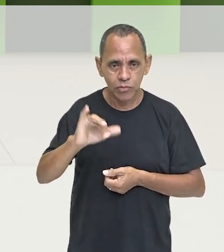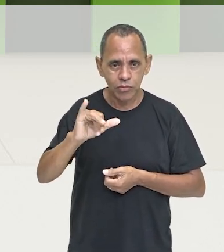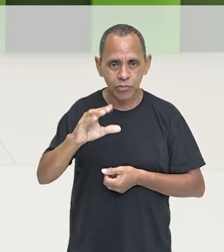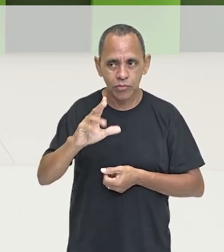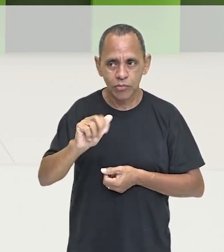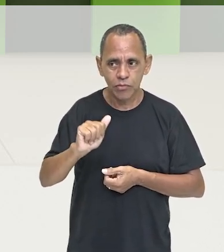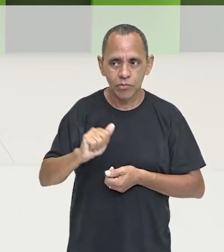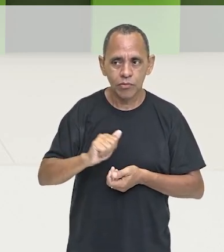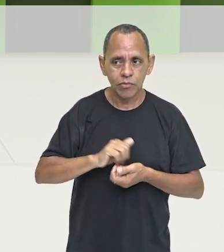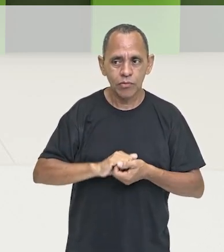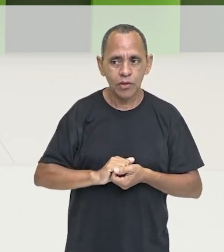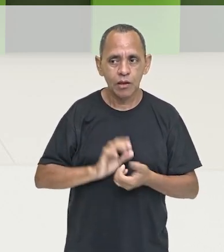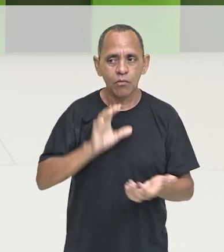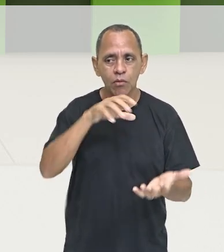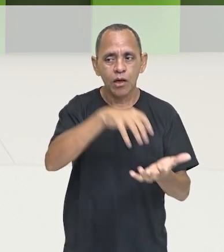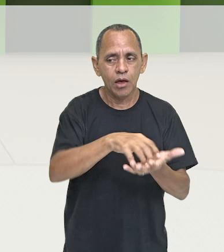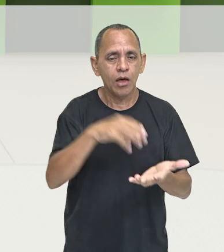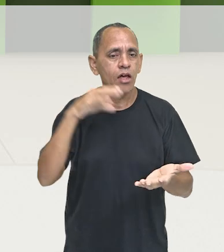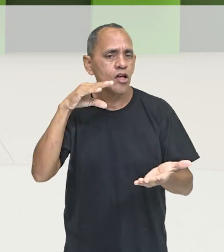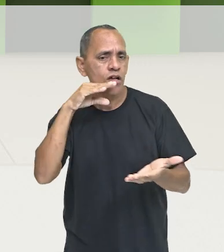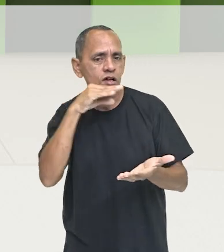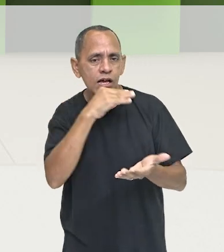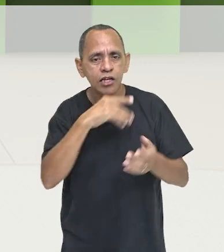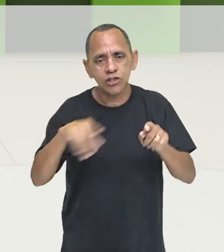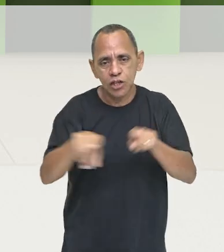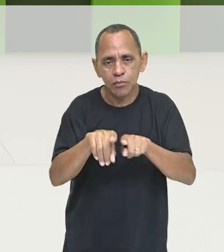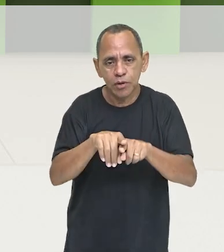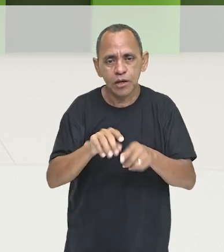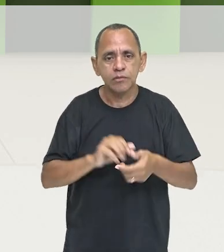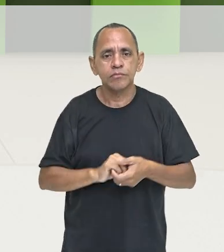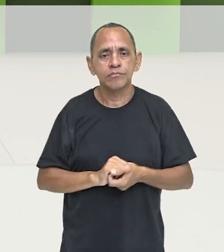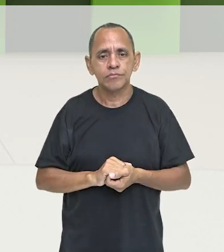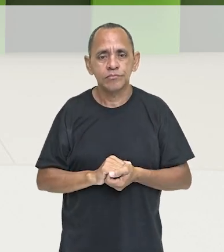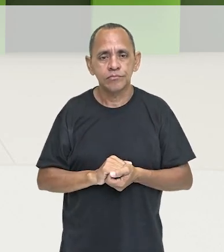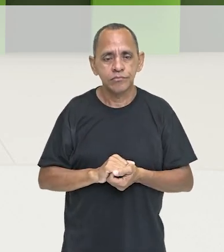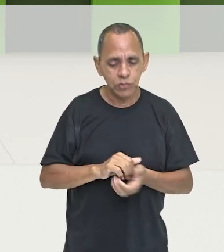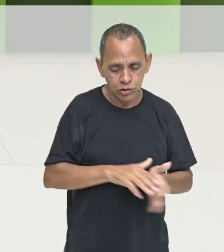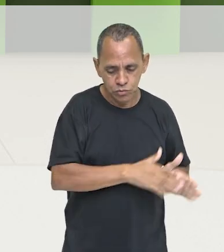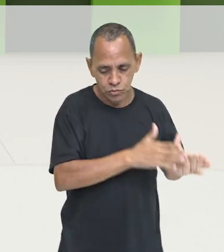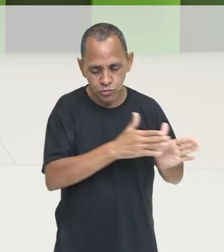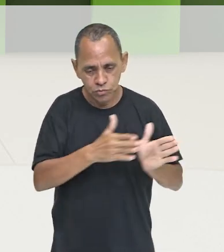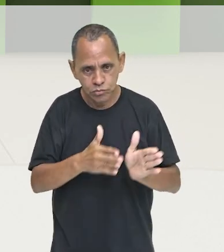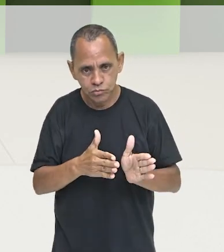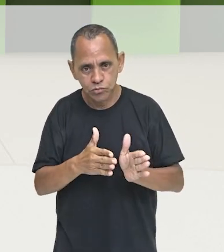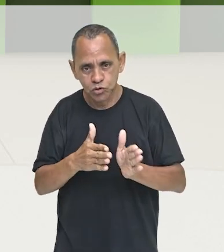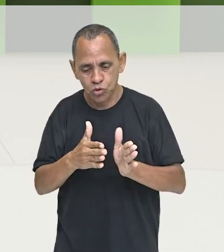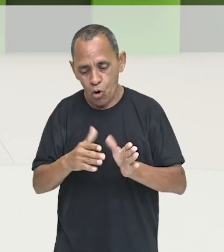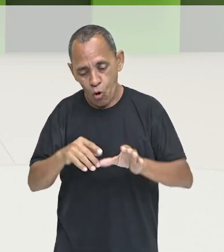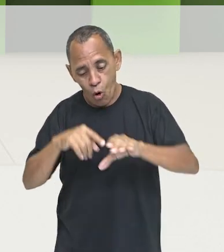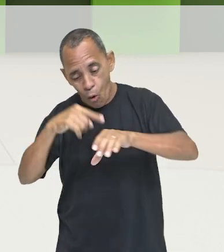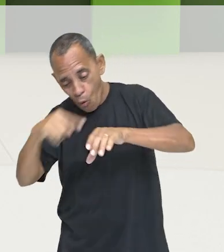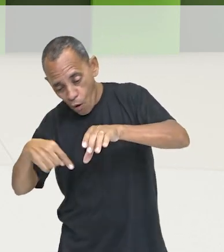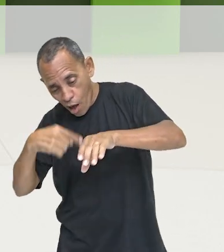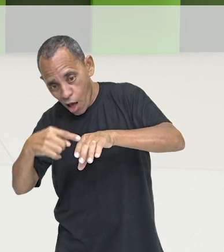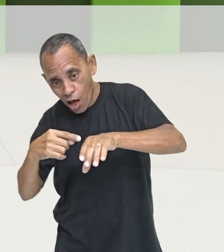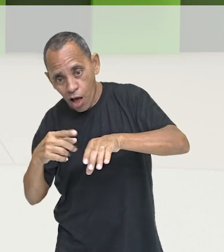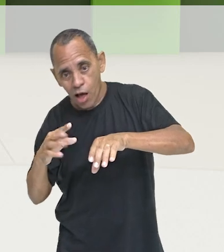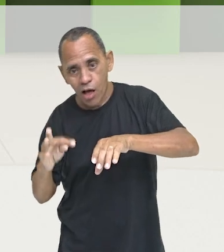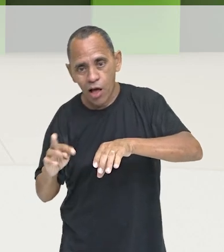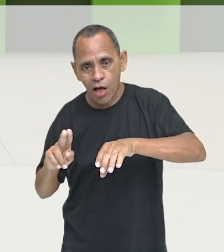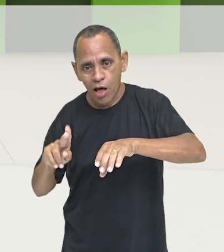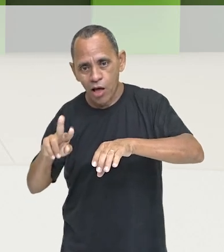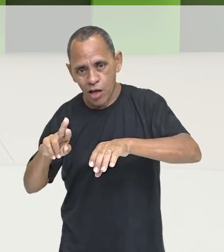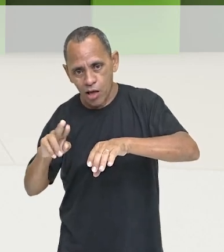água passa ali da barragem, né, ela vai lá para a turbina, olha só, a turbina gira e o gerador é que